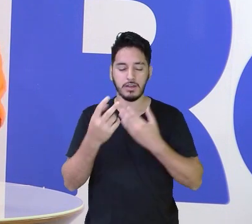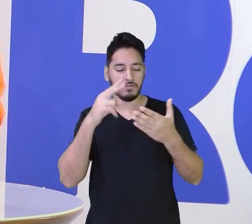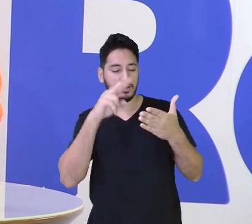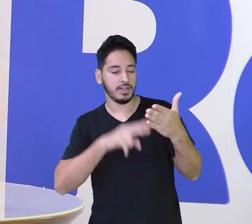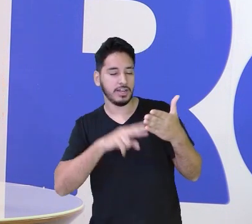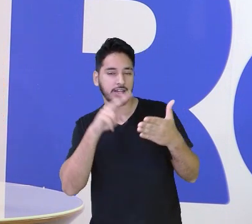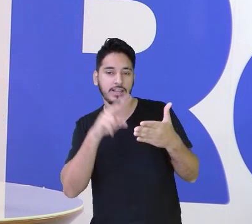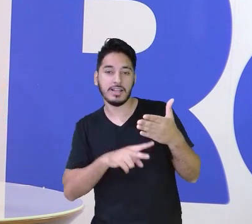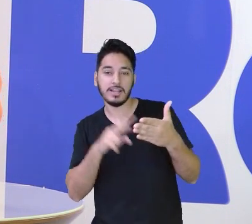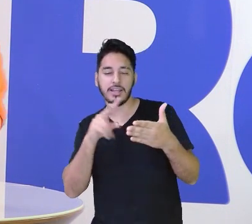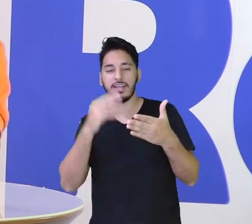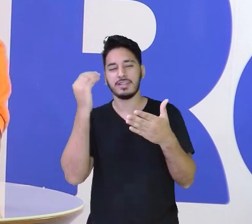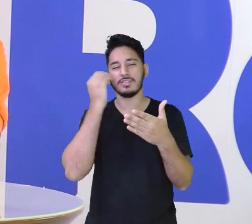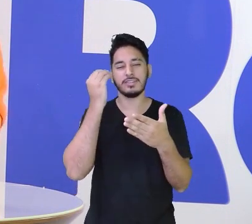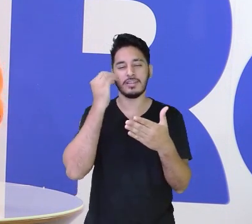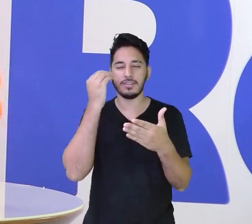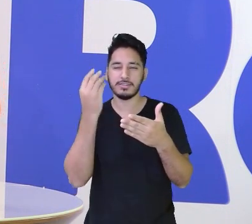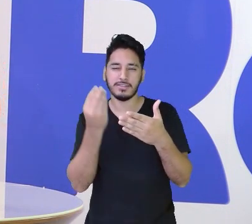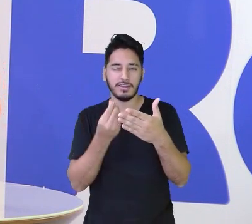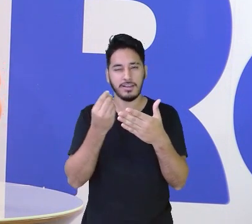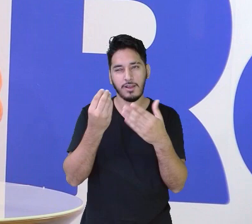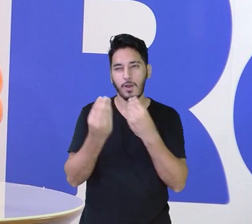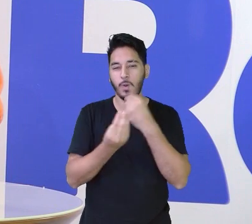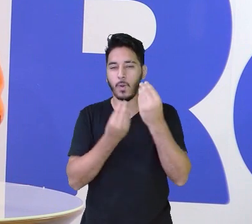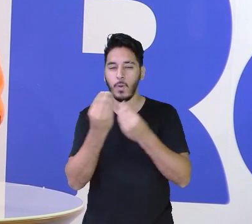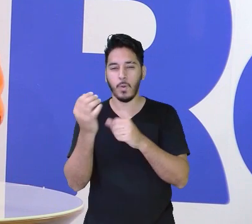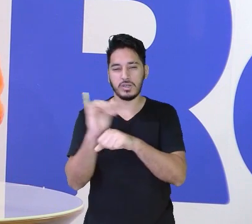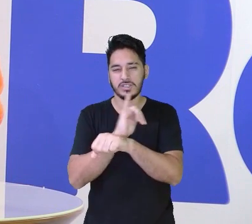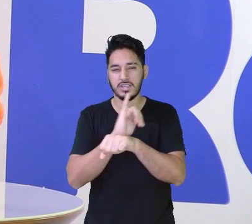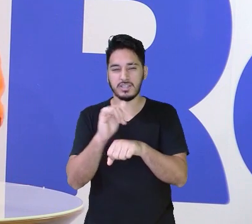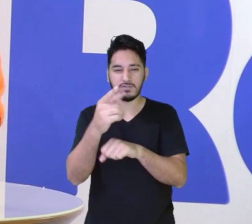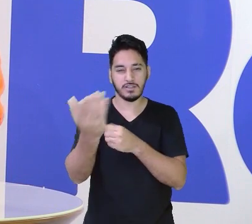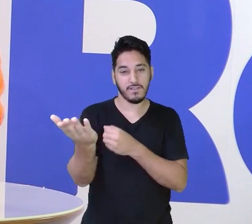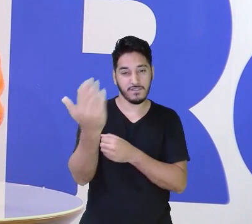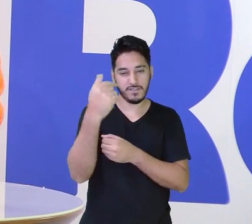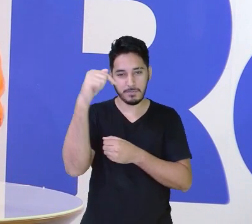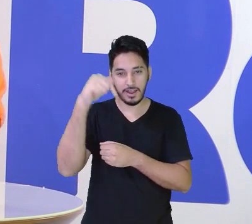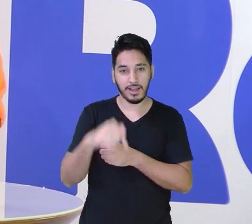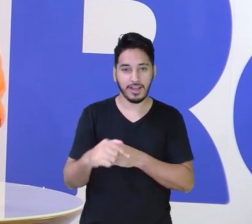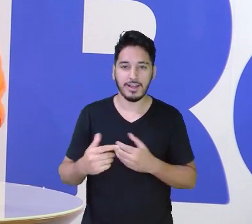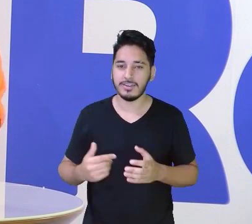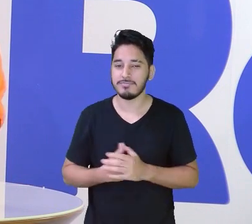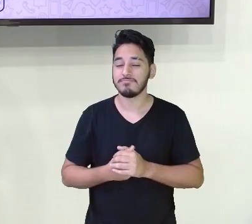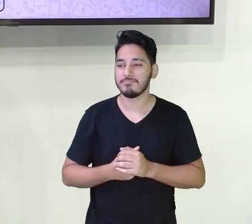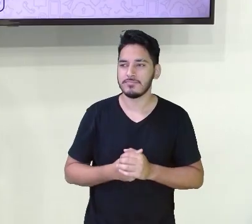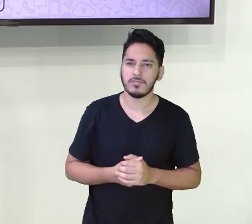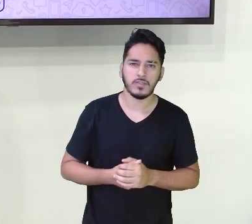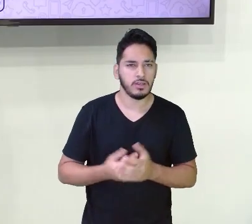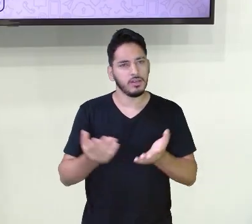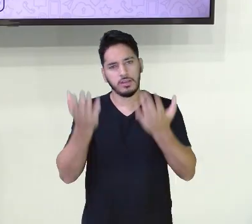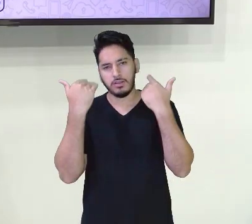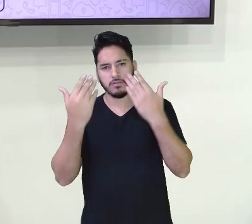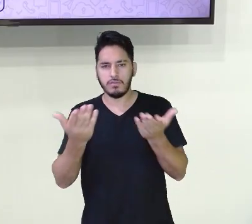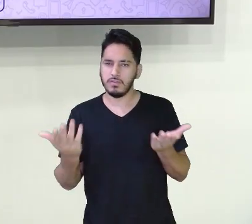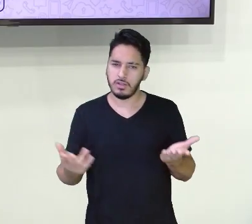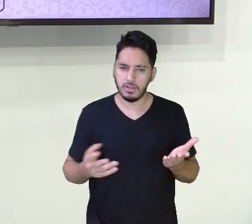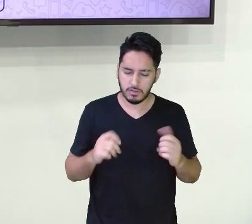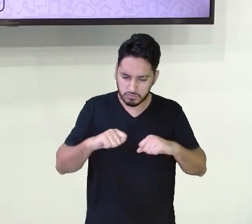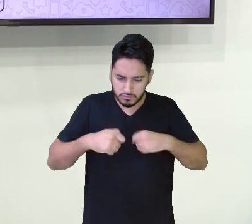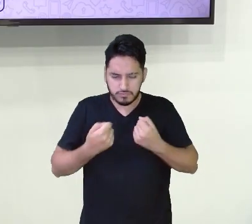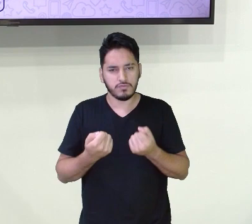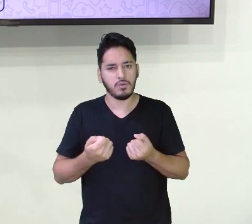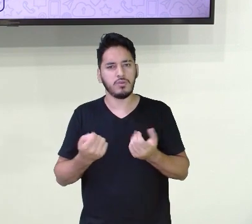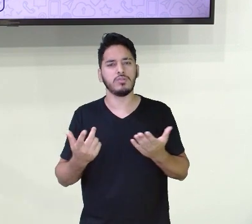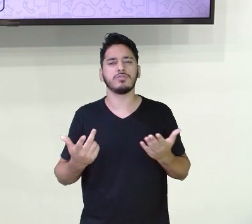ler, a gente vai tentar ver uma forma de trazer você aqui. Ah, gente, vamos lá, vamos fazer um esforço aí, vamos